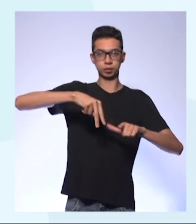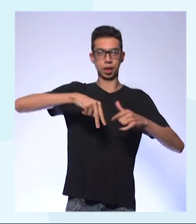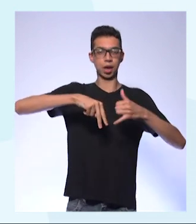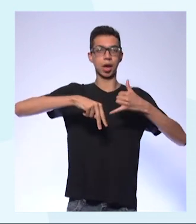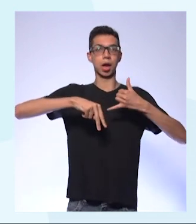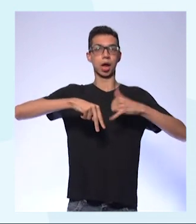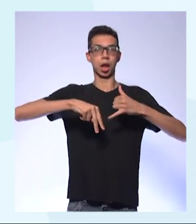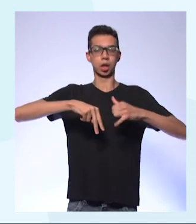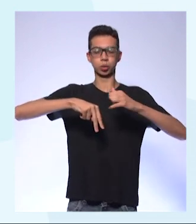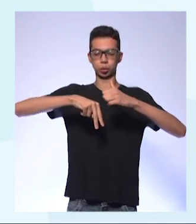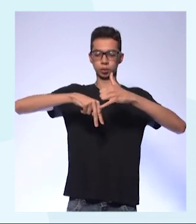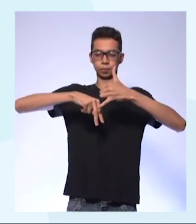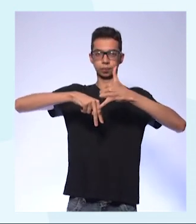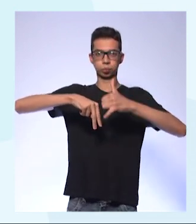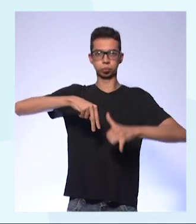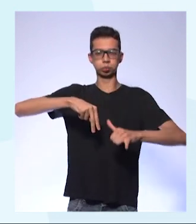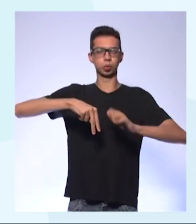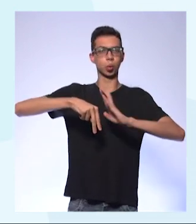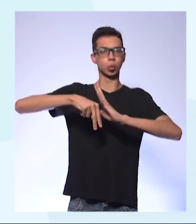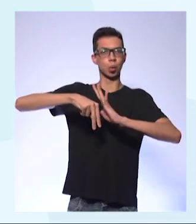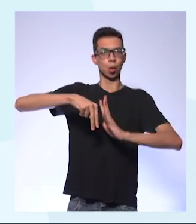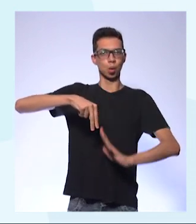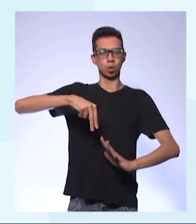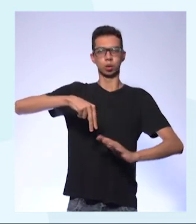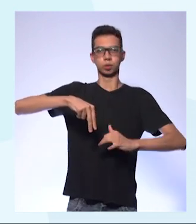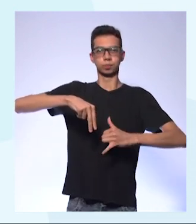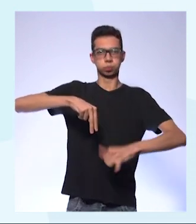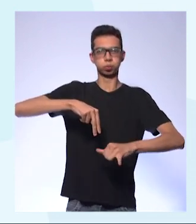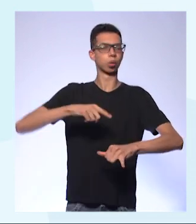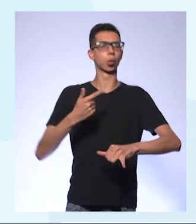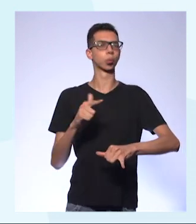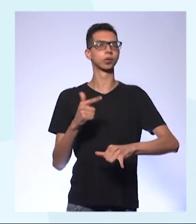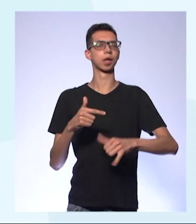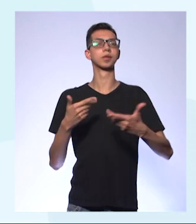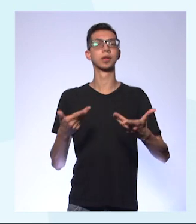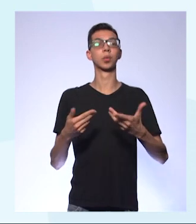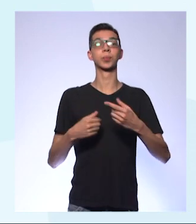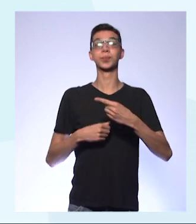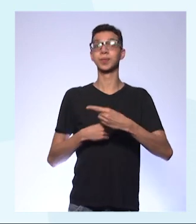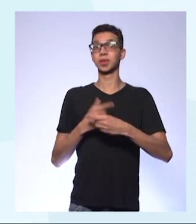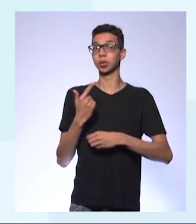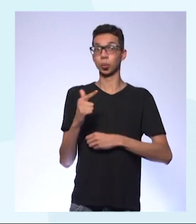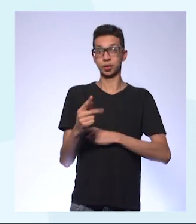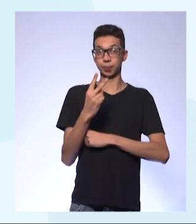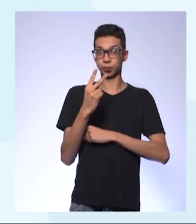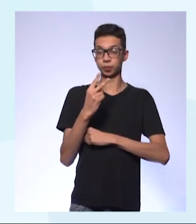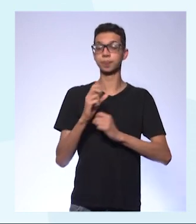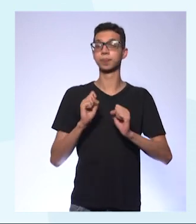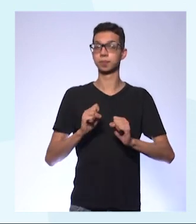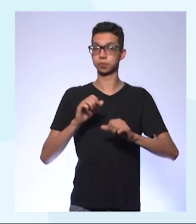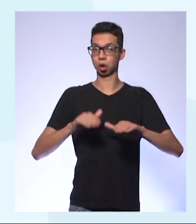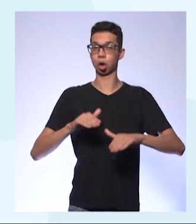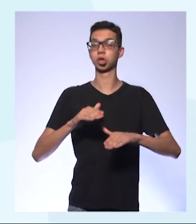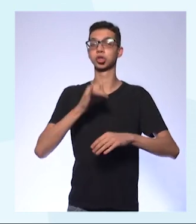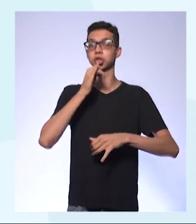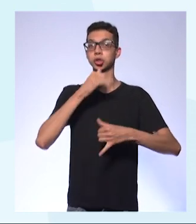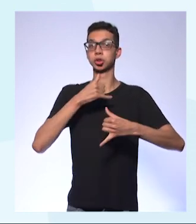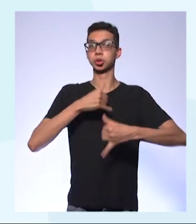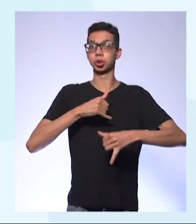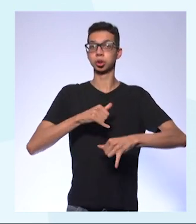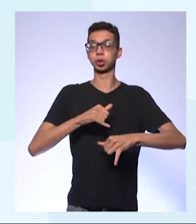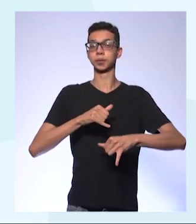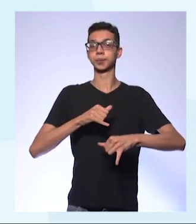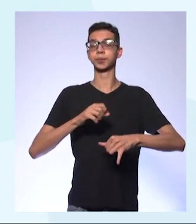dele. Bom, mas se ele não tiver bem isolado aí, então ele pode servir de um caminho para a corrente elétrica, e a corrente elétrica